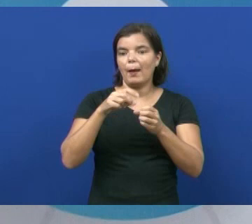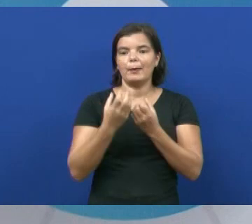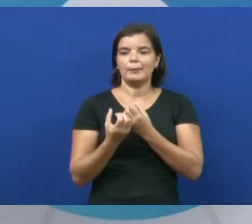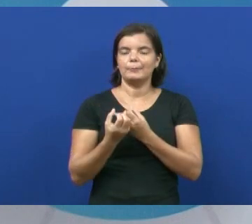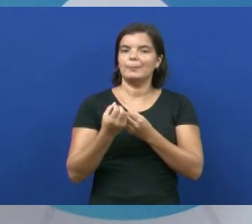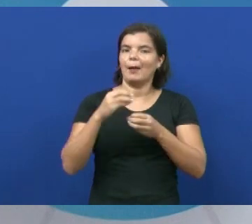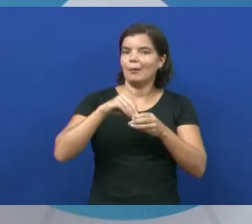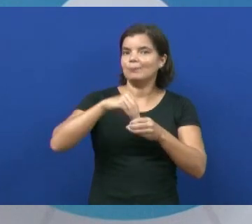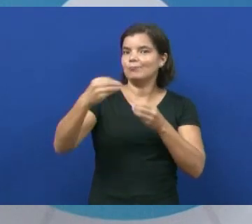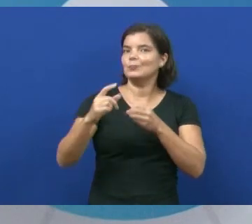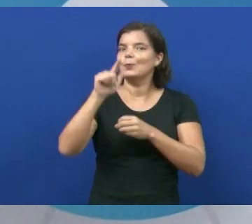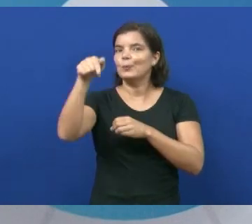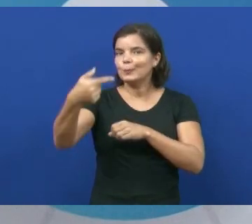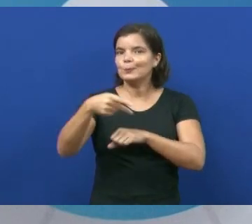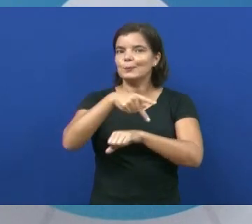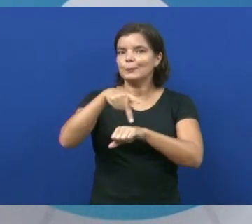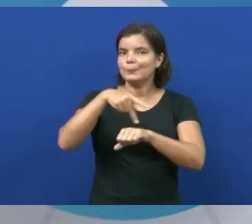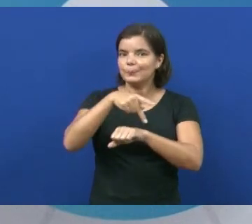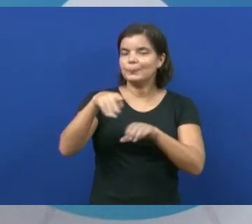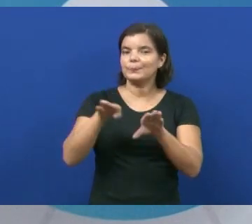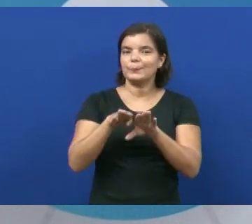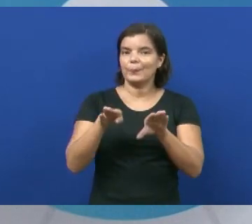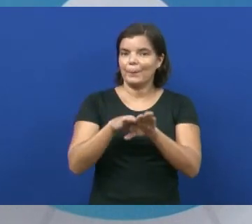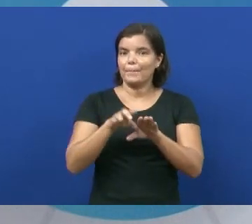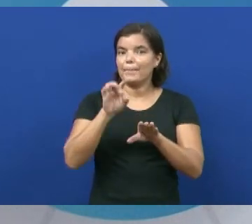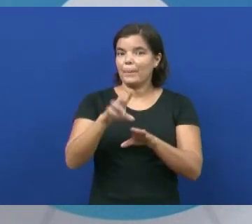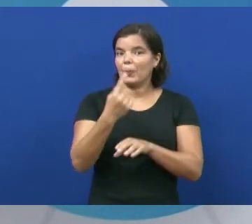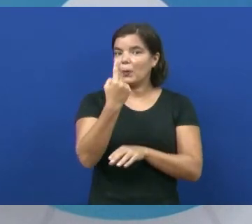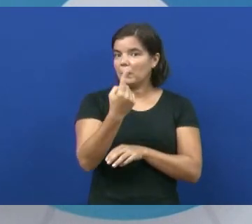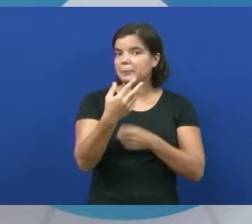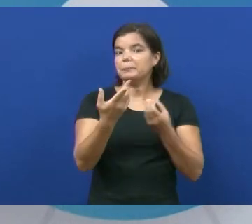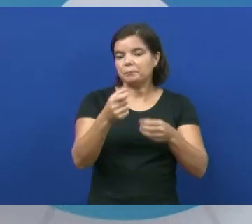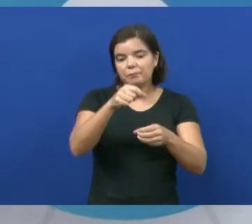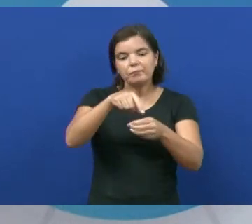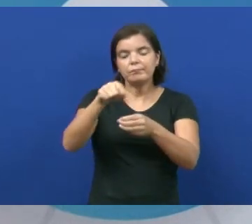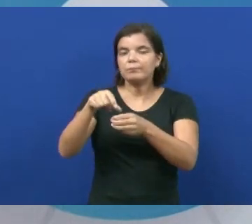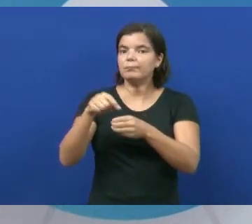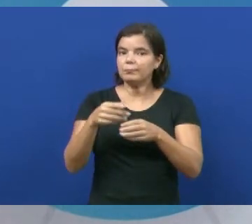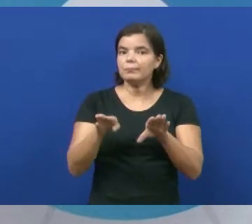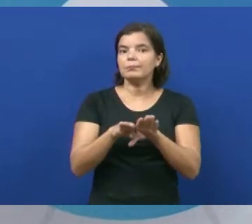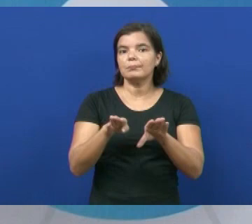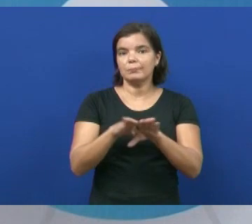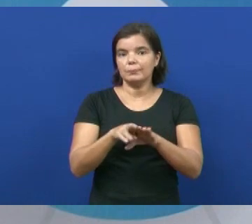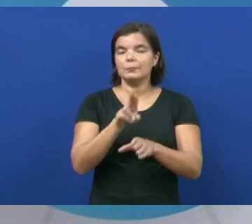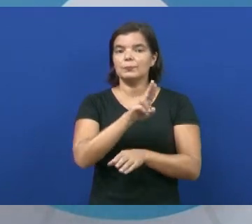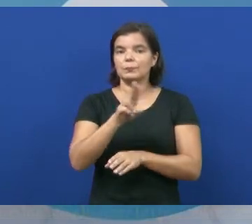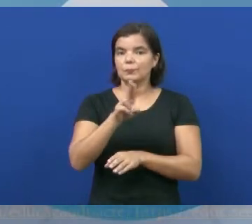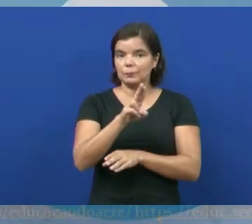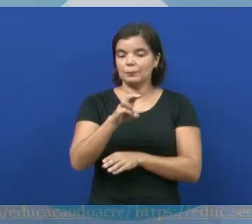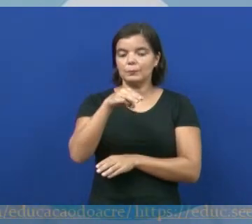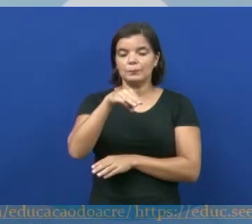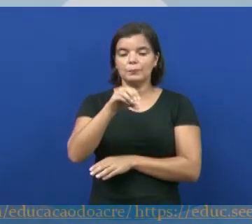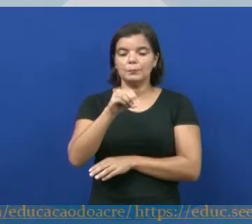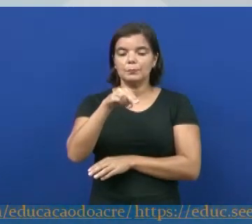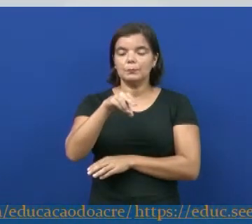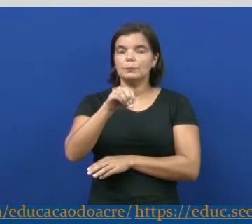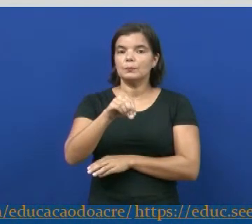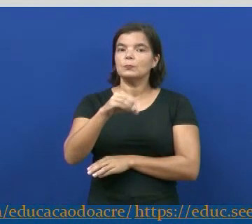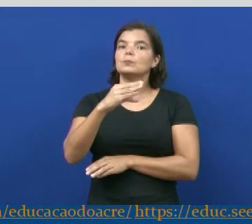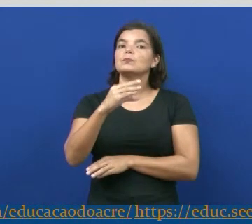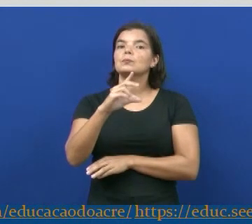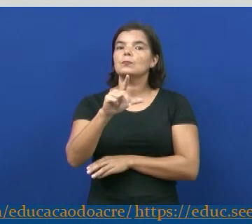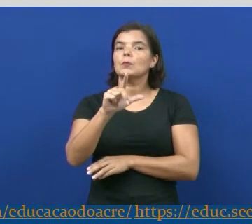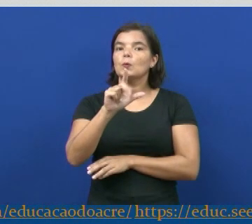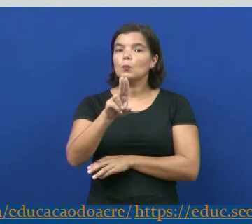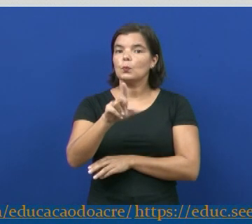exportação, e ela trabalha com a produção apenas de um produto, cultivo, né, que seria a chamada monocultura,